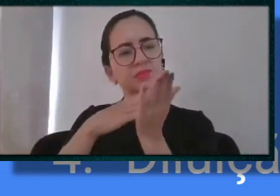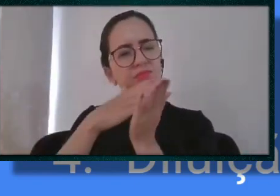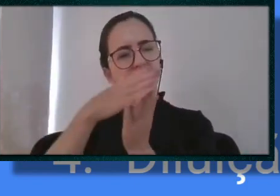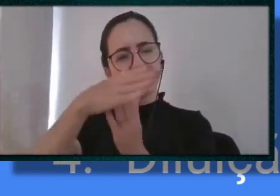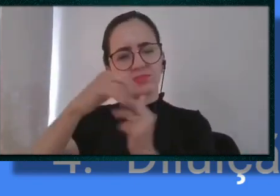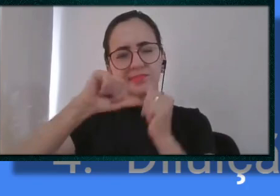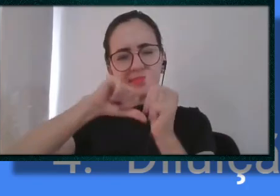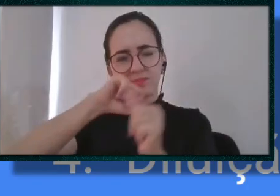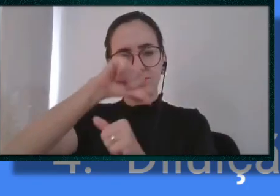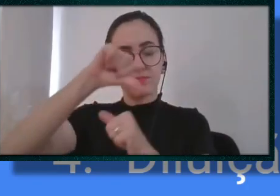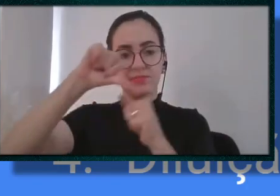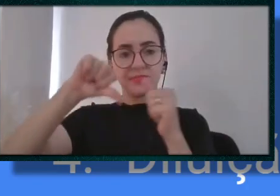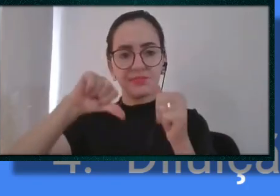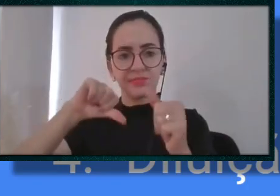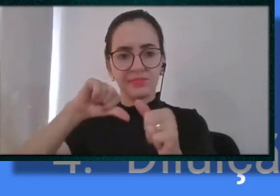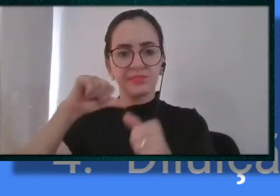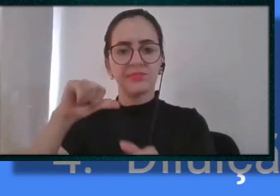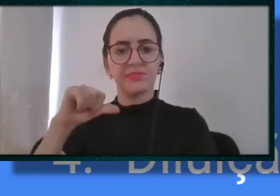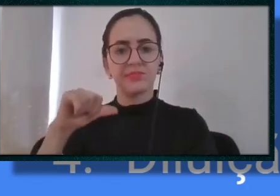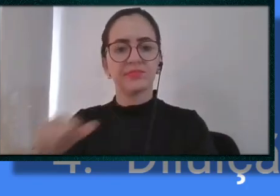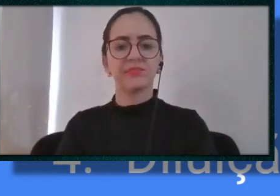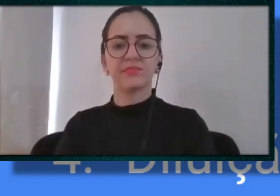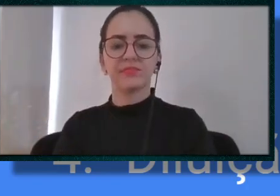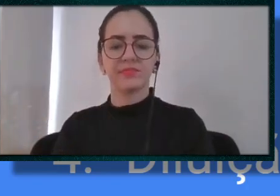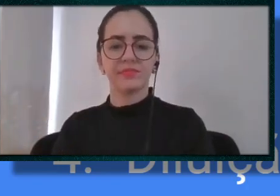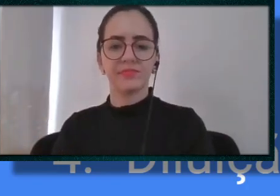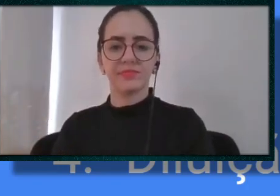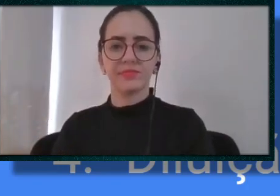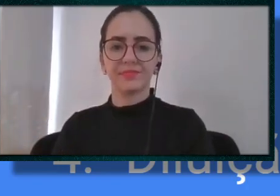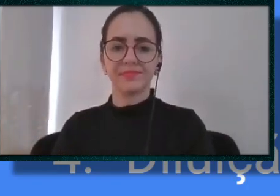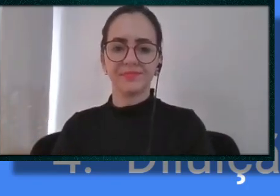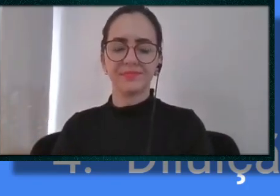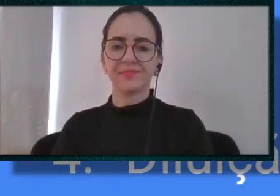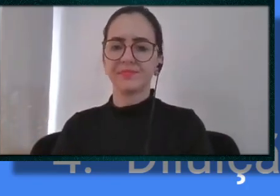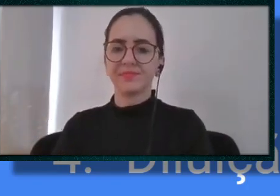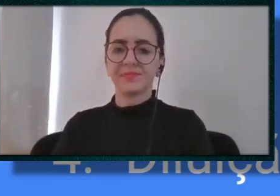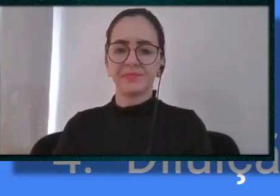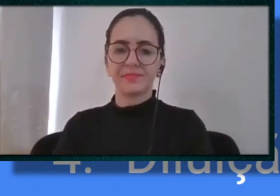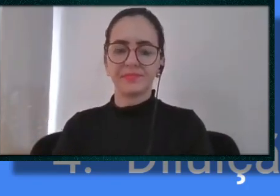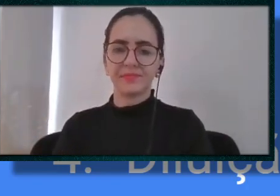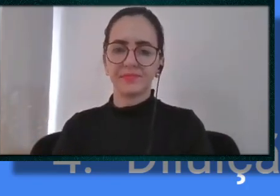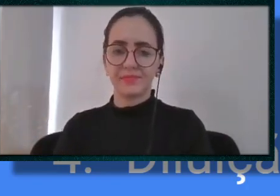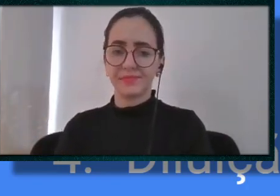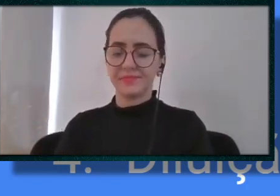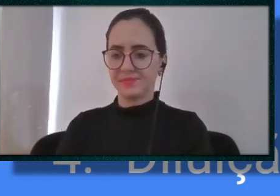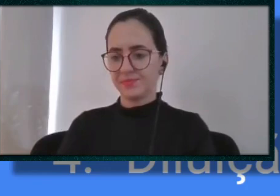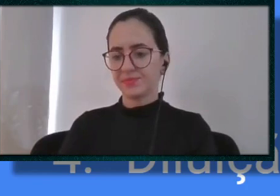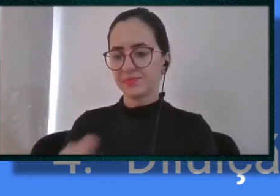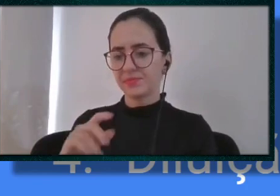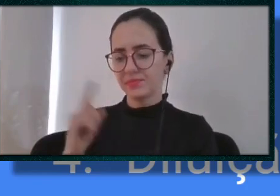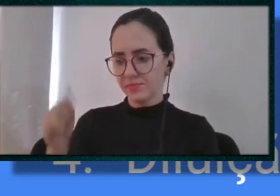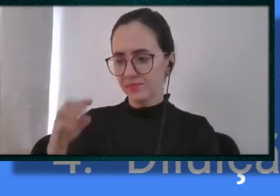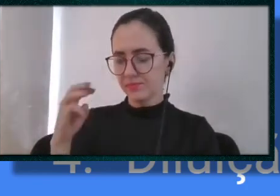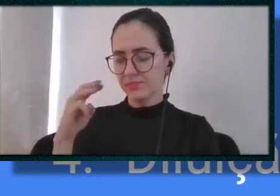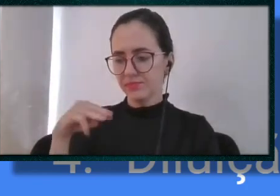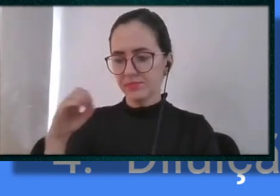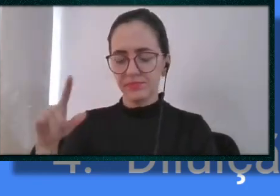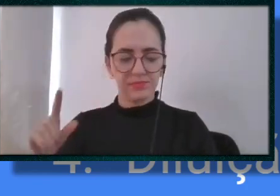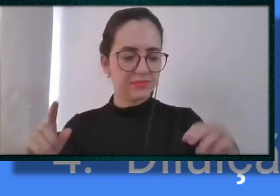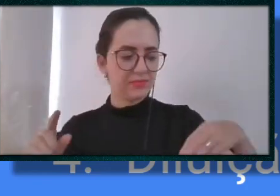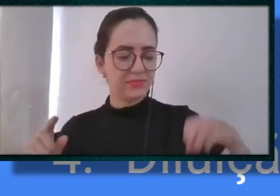E essa reação, ele vai consumir a quantidade que tiver de HCl e de NaOH e vai